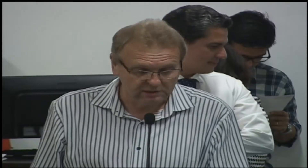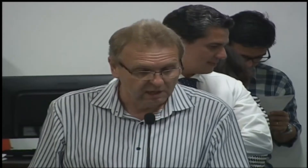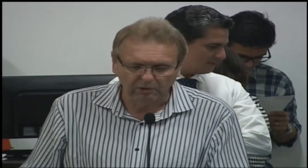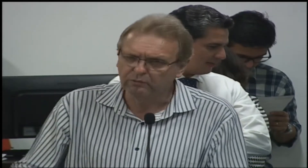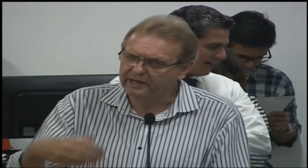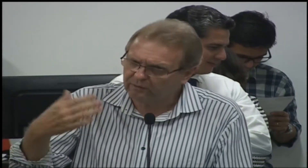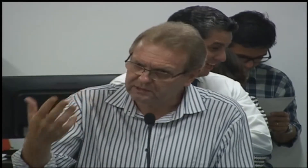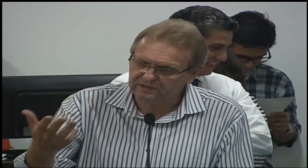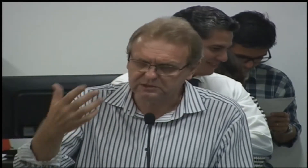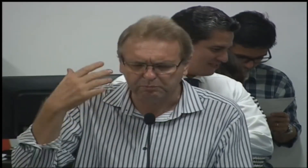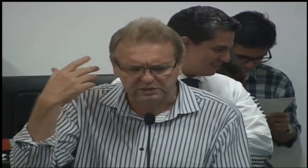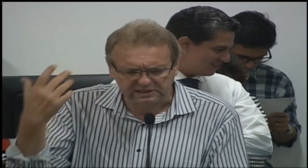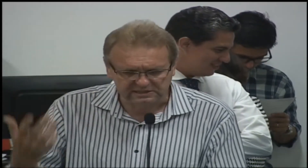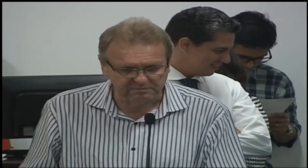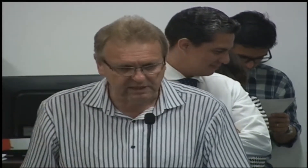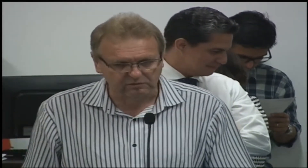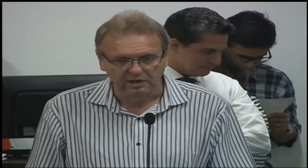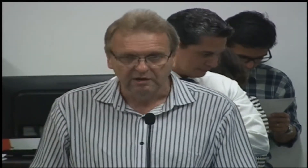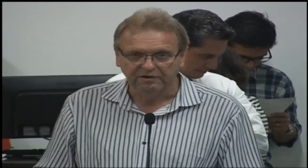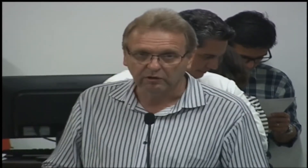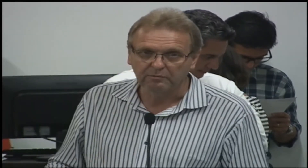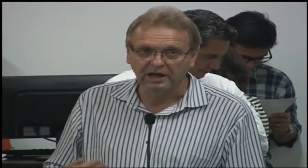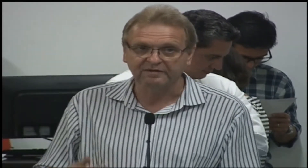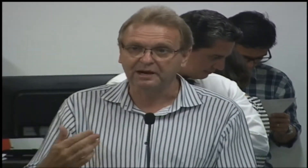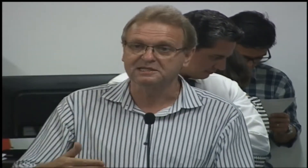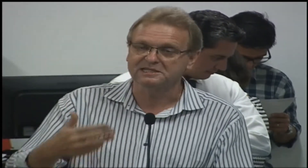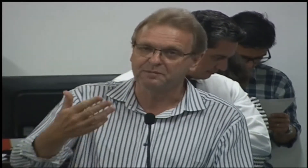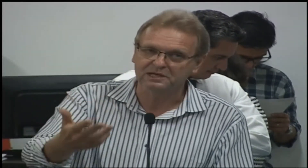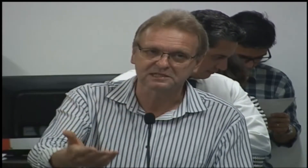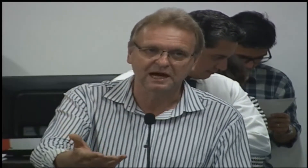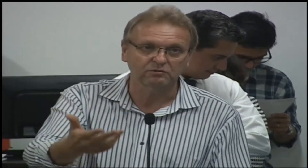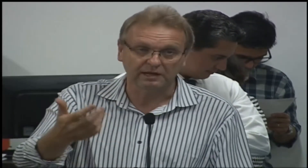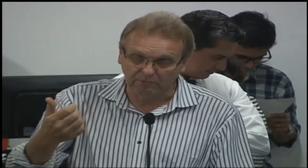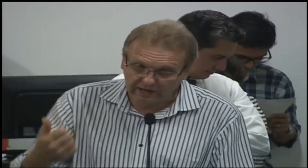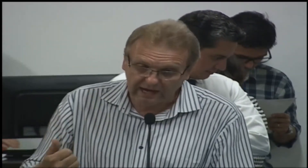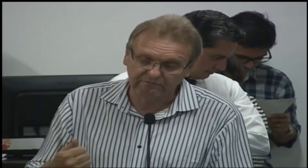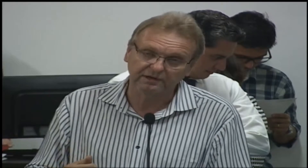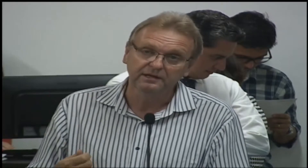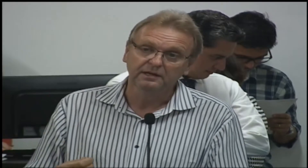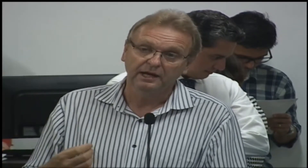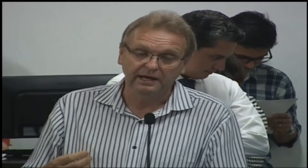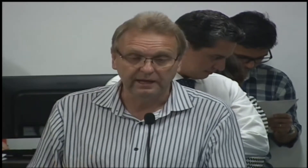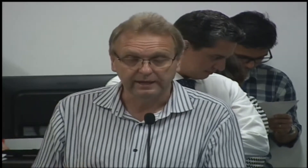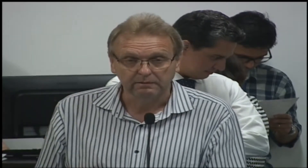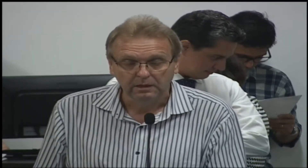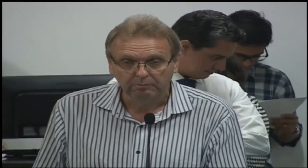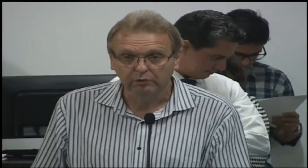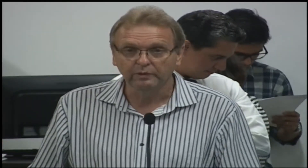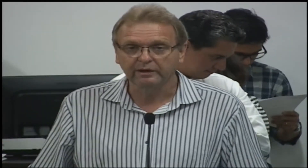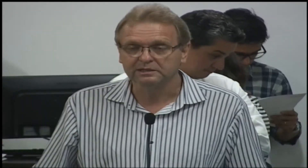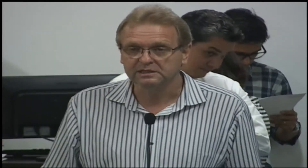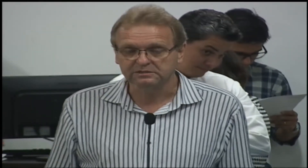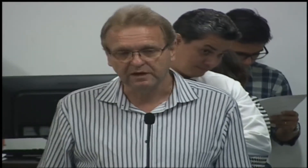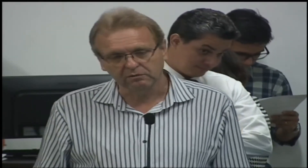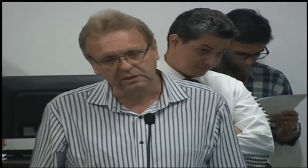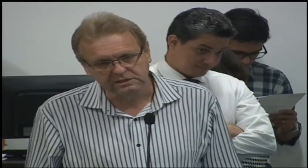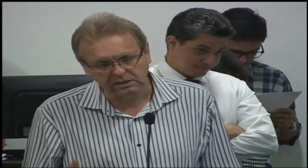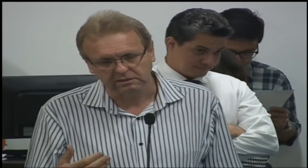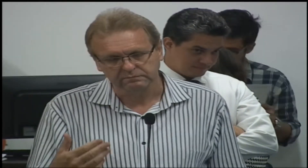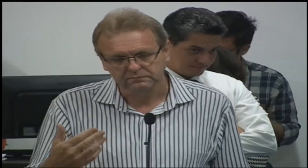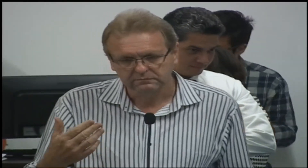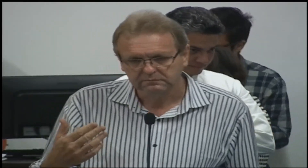metade, muito mais, estava irregular. Como? Irregular no tempo de moradia, porque